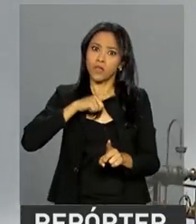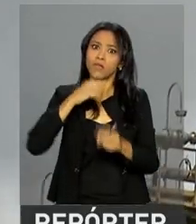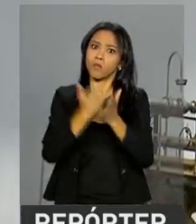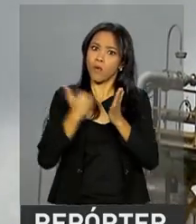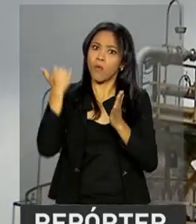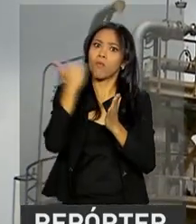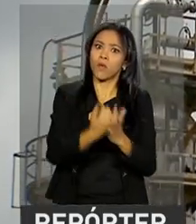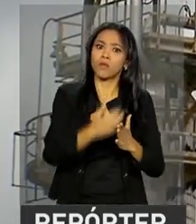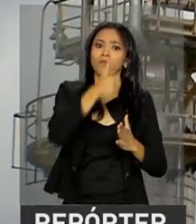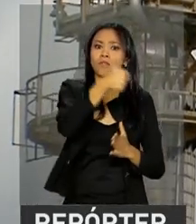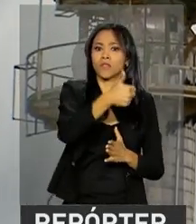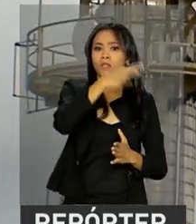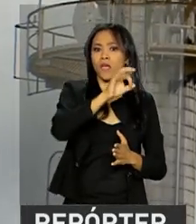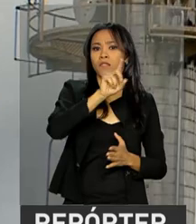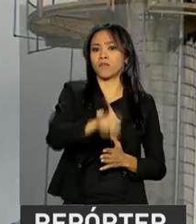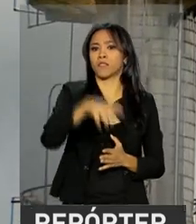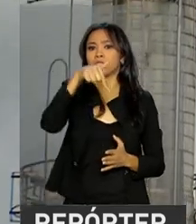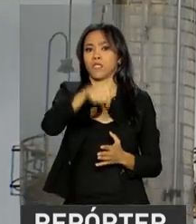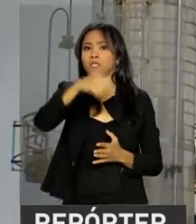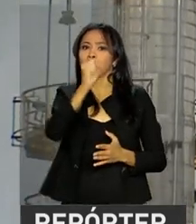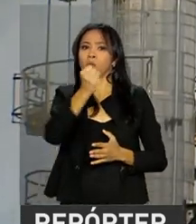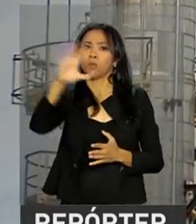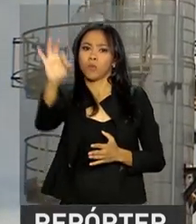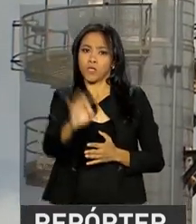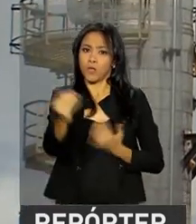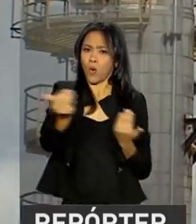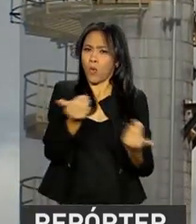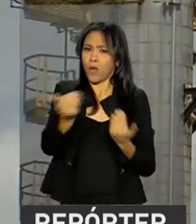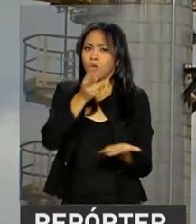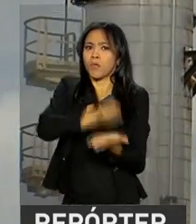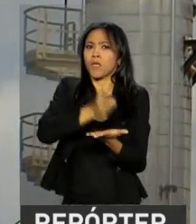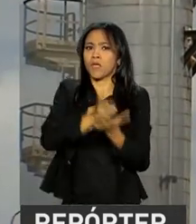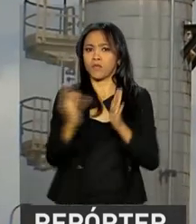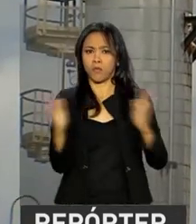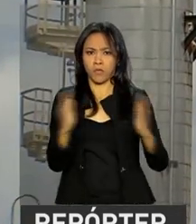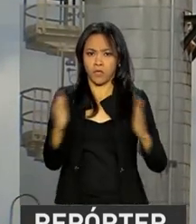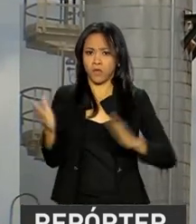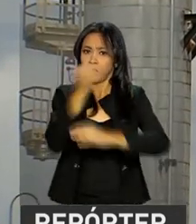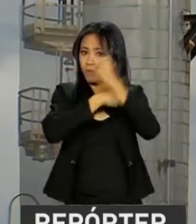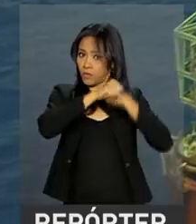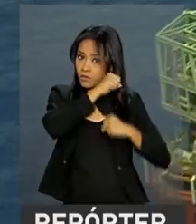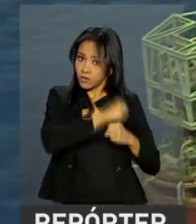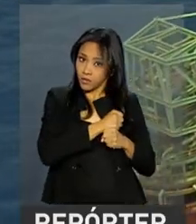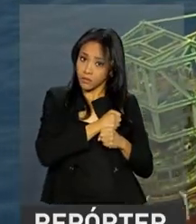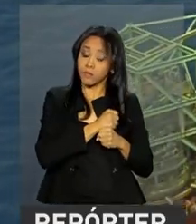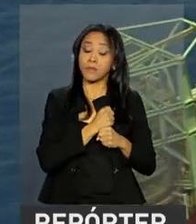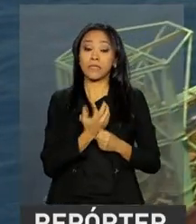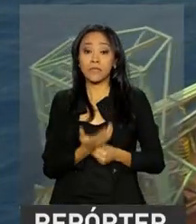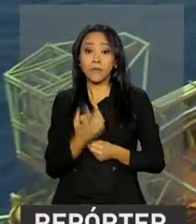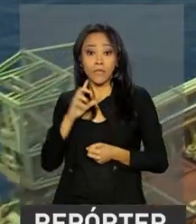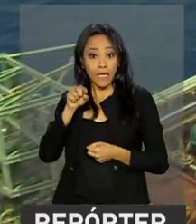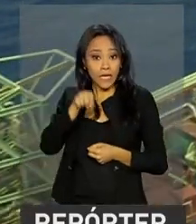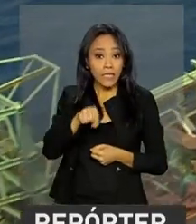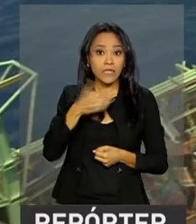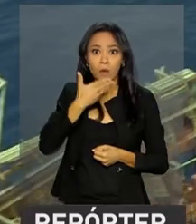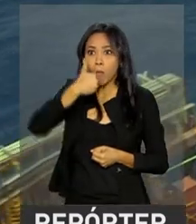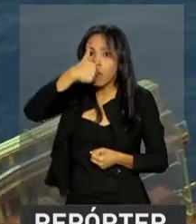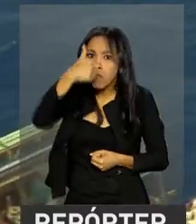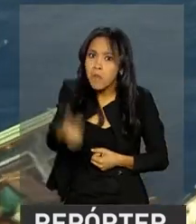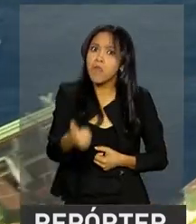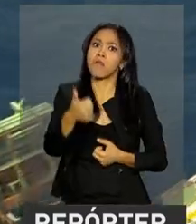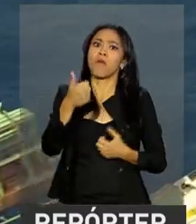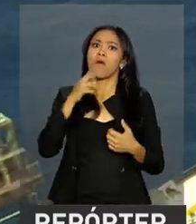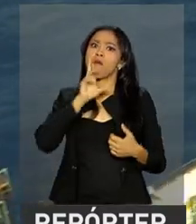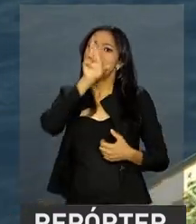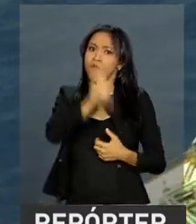de 10,78% em comparação ao mesmo período do ano passado. Esse é o melhor resultado da